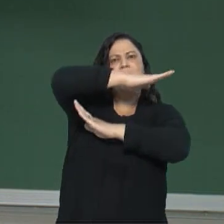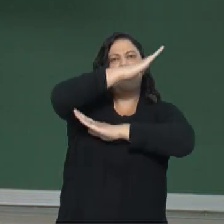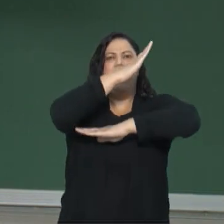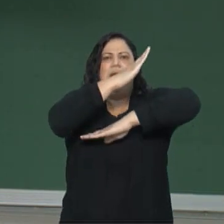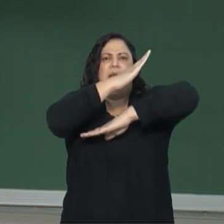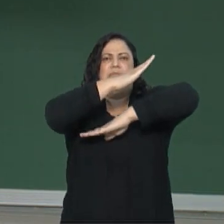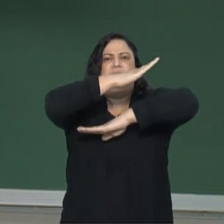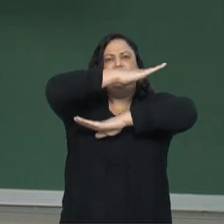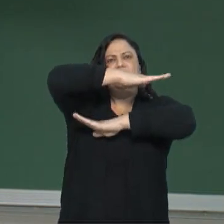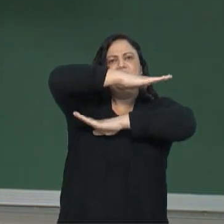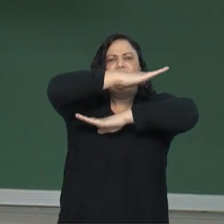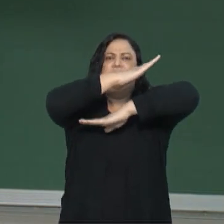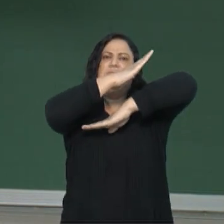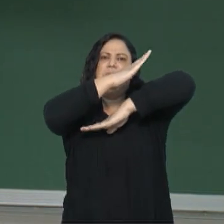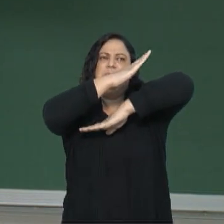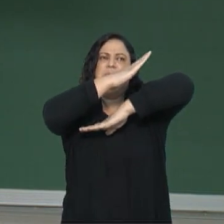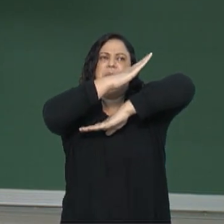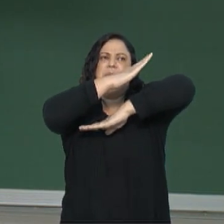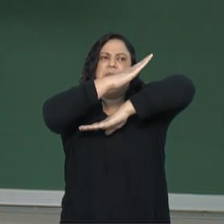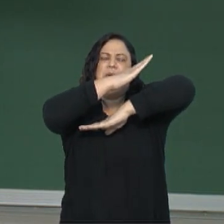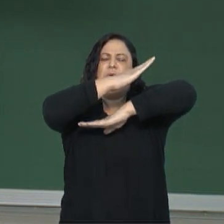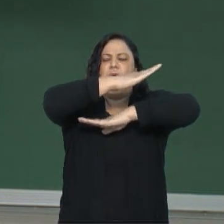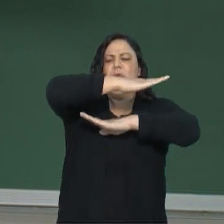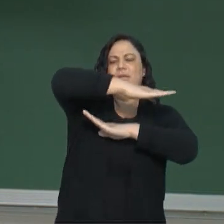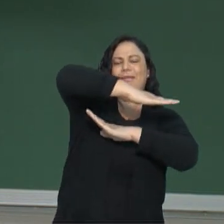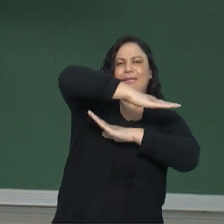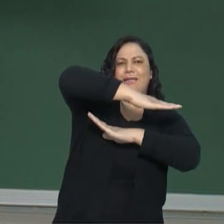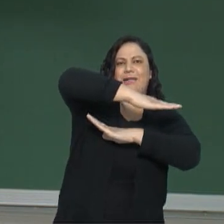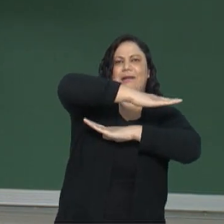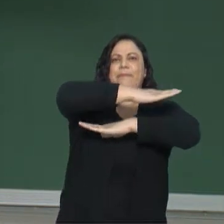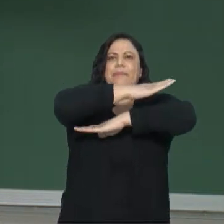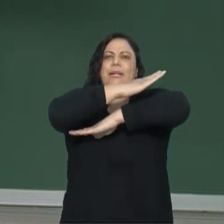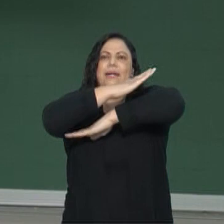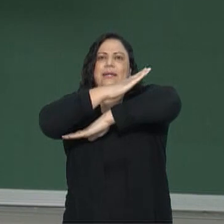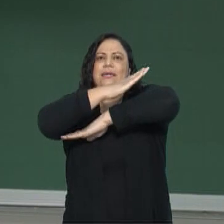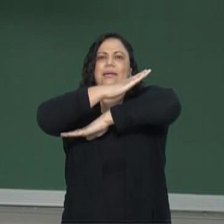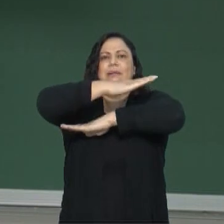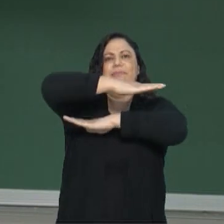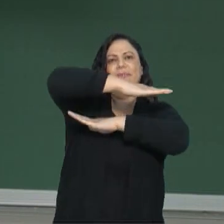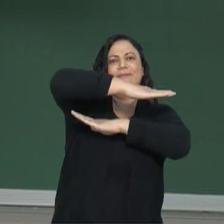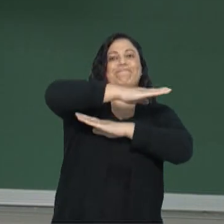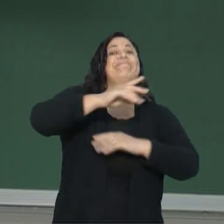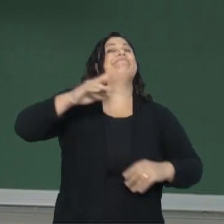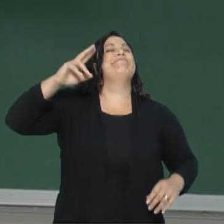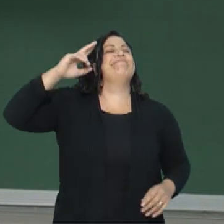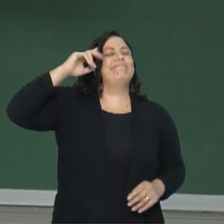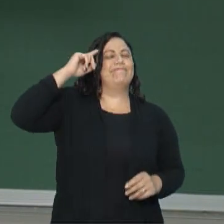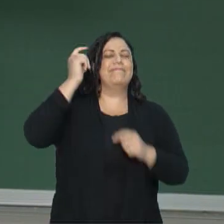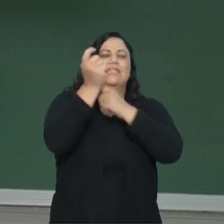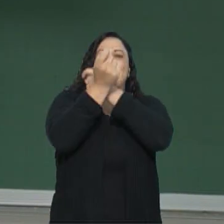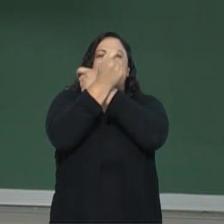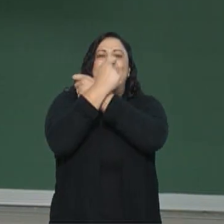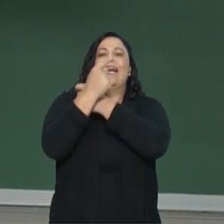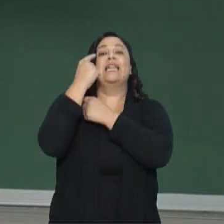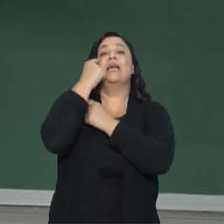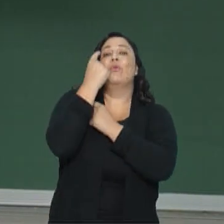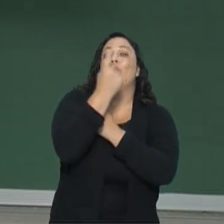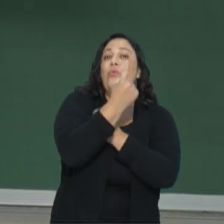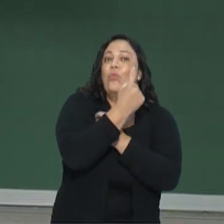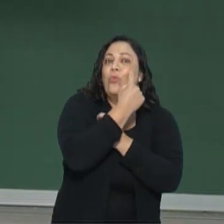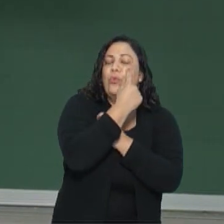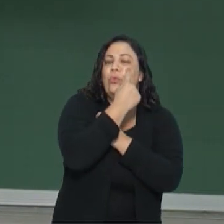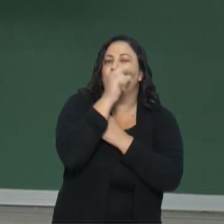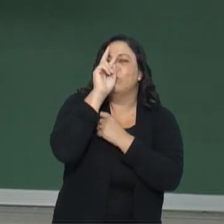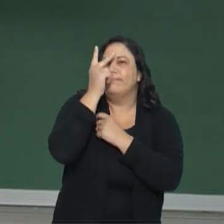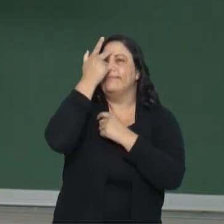meio inclinado? Uma linha está inclinada, outra está meio inclinada. Ilusão de ótica. Imagens que enganam o nosso